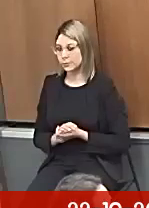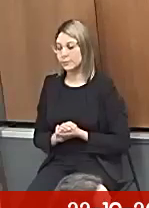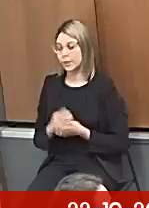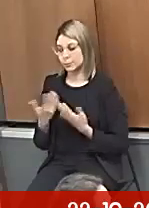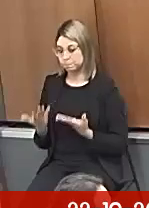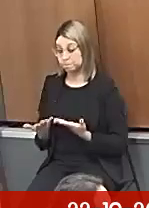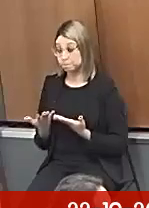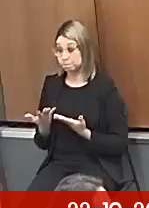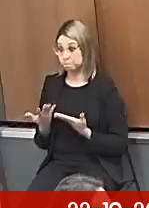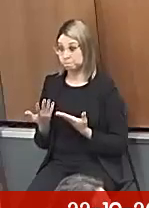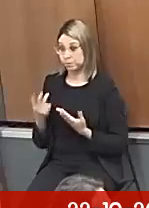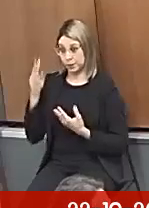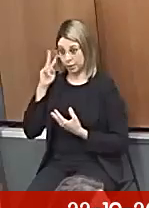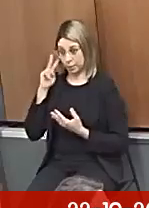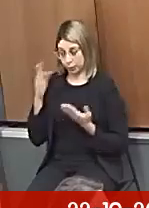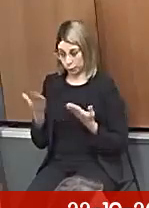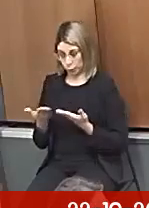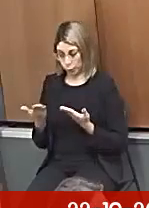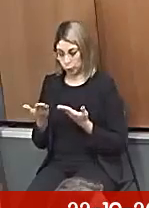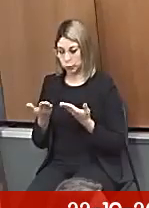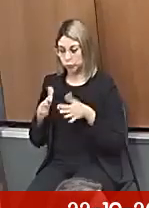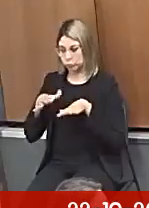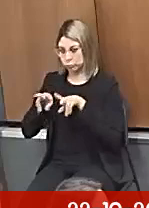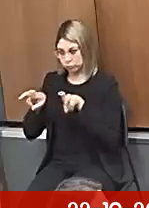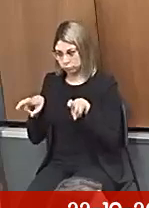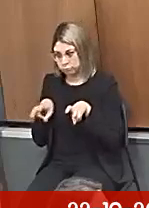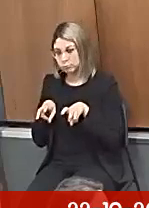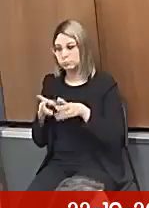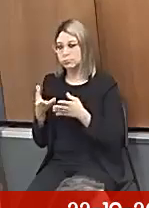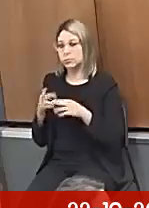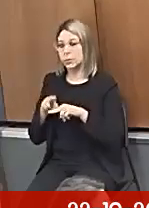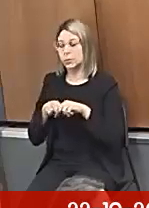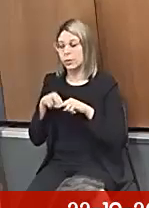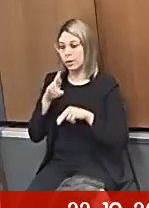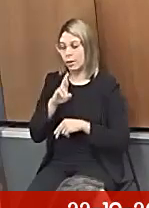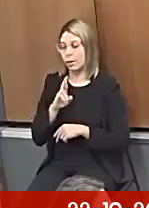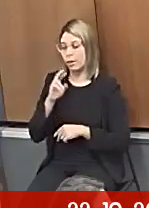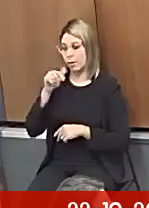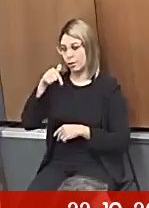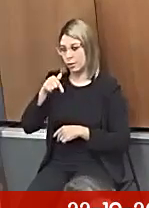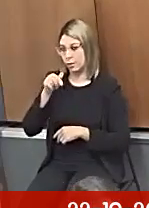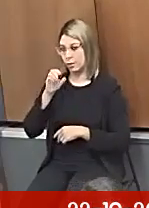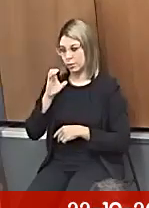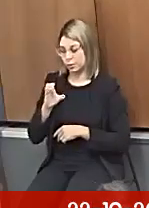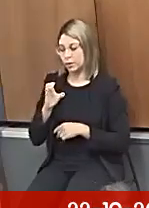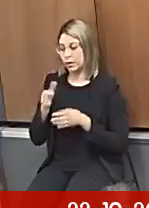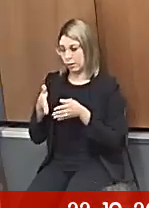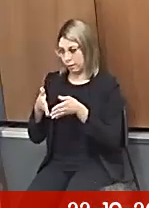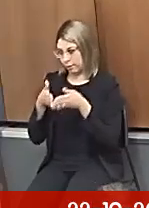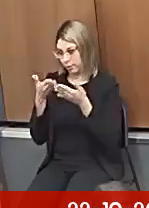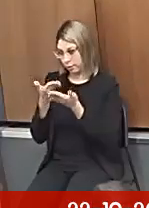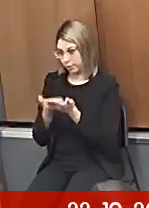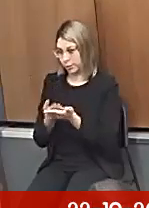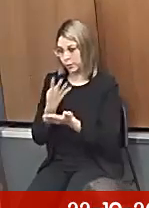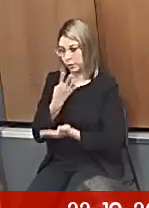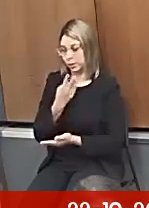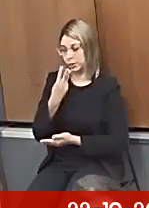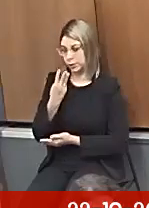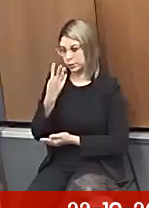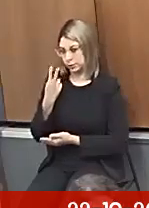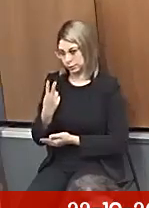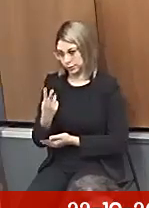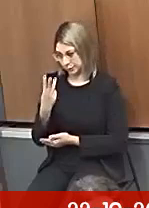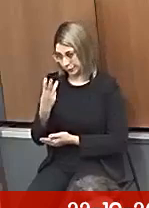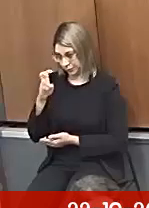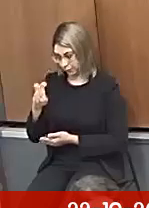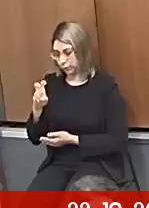Muito bem. Lembrando que essa audiência foi feita através do RQC, do requerimento 4335, e de autoria dessa